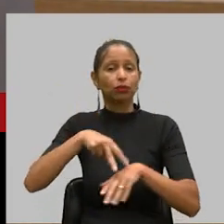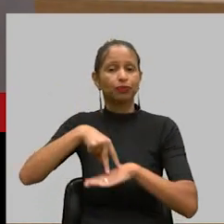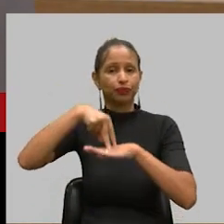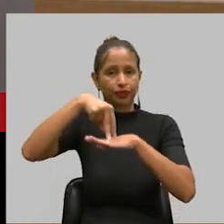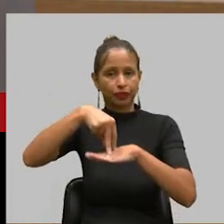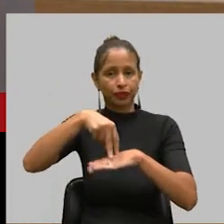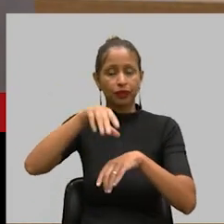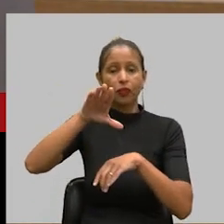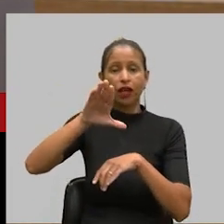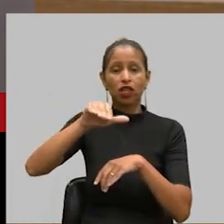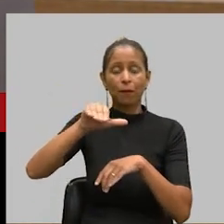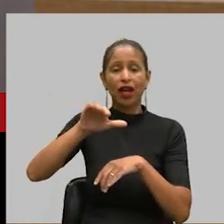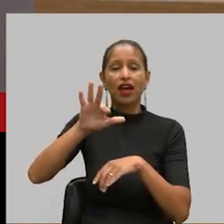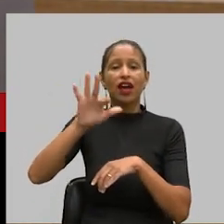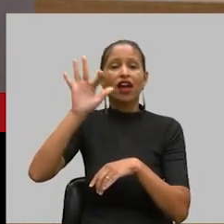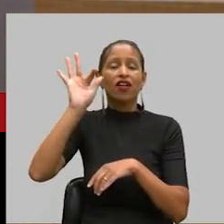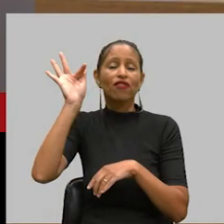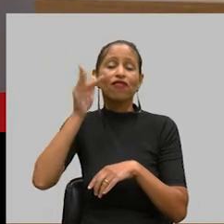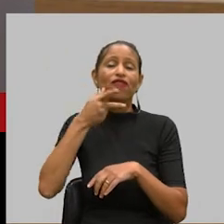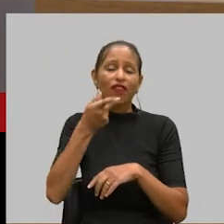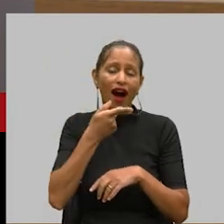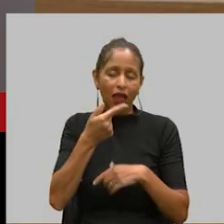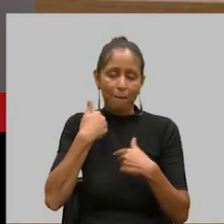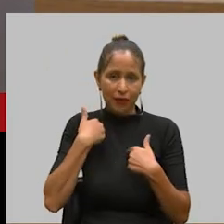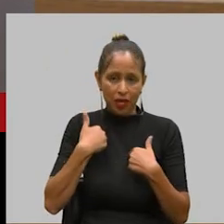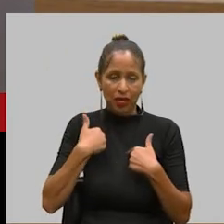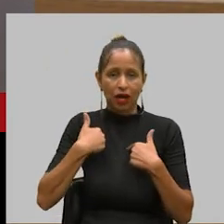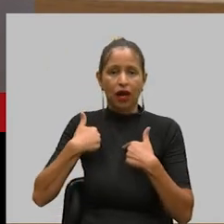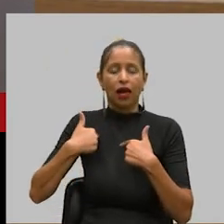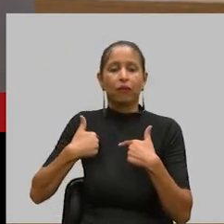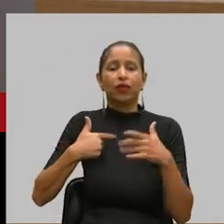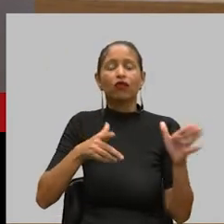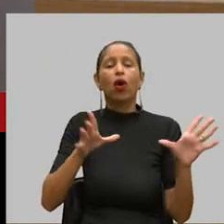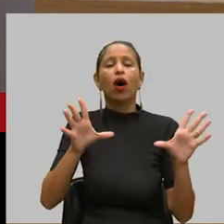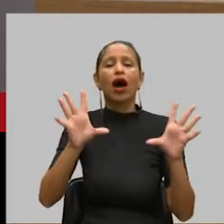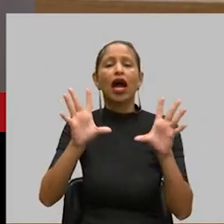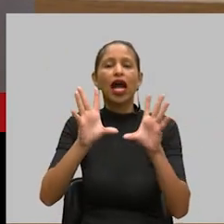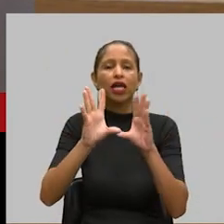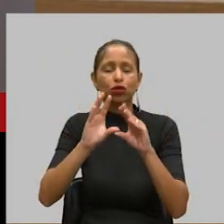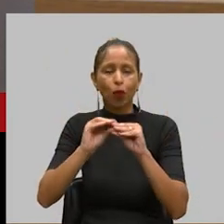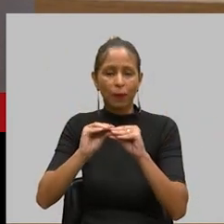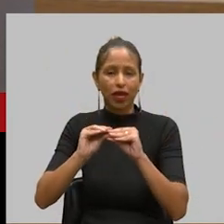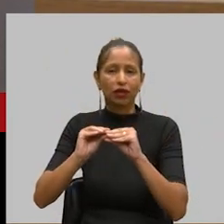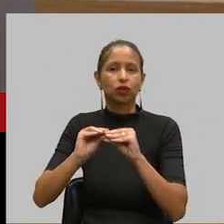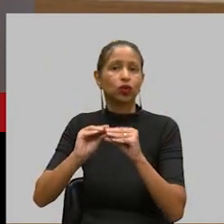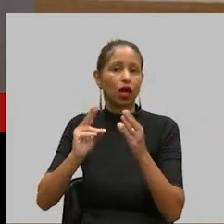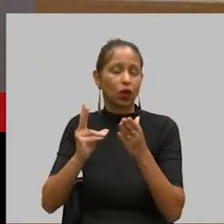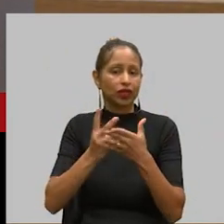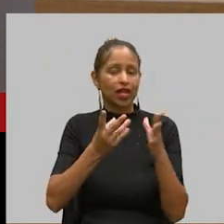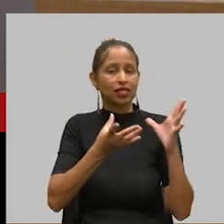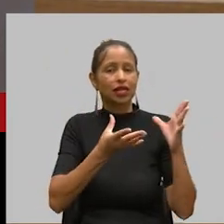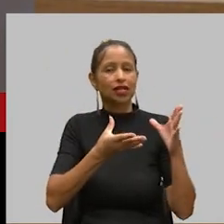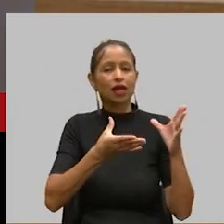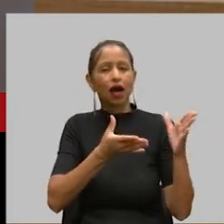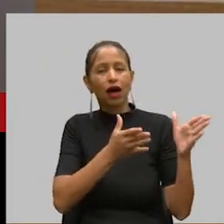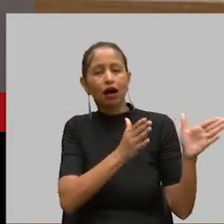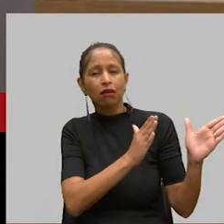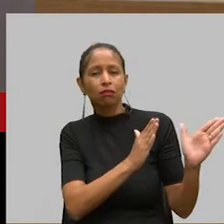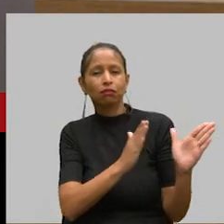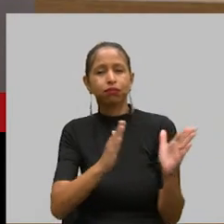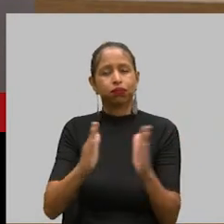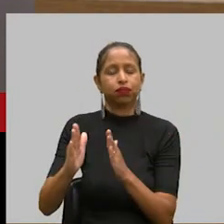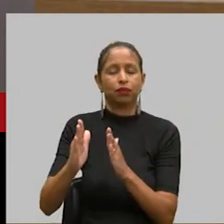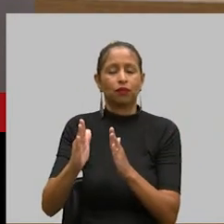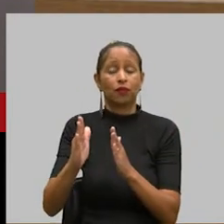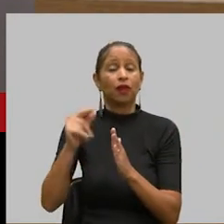chamei a minha fala de trajetórias e desafios vou fazer um pequeno resumo da trajetória do que a gente chama de Educação do campo e ao